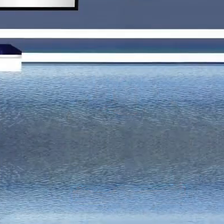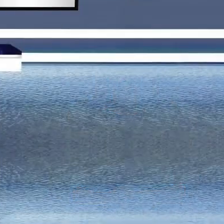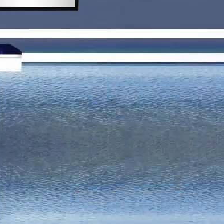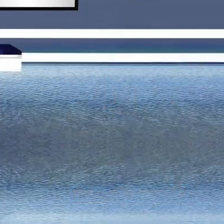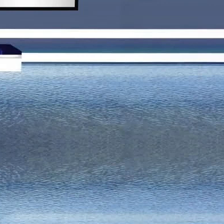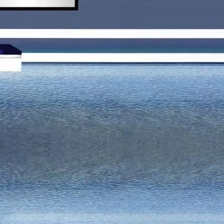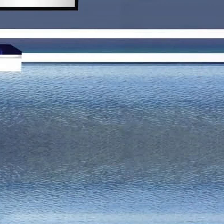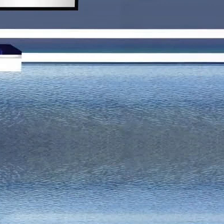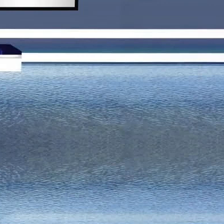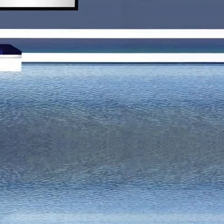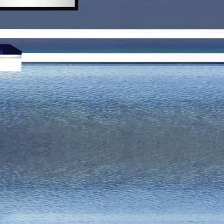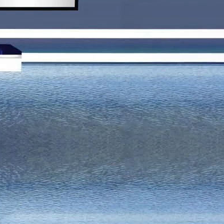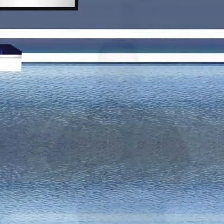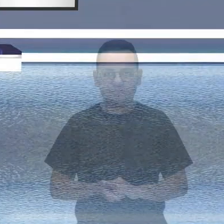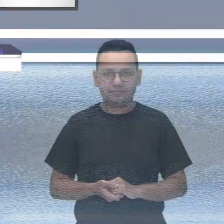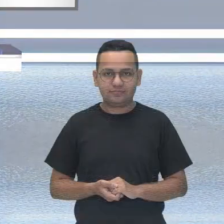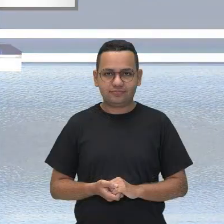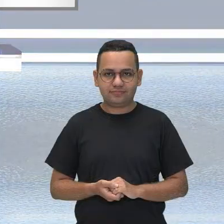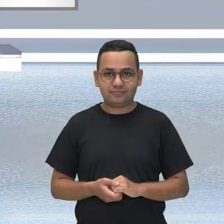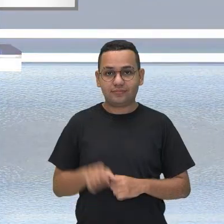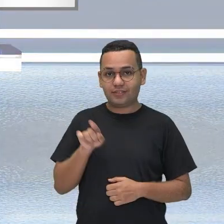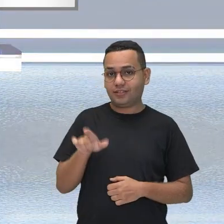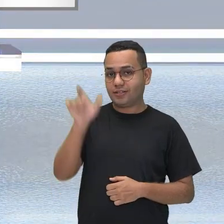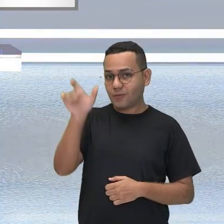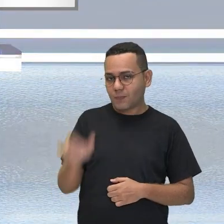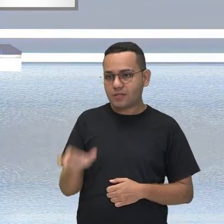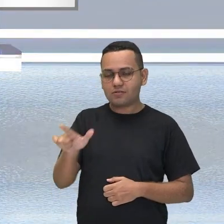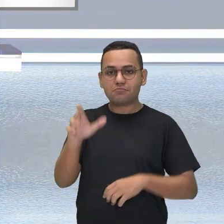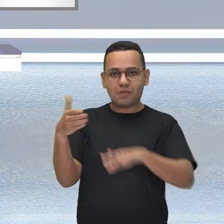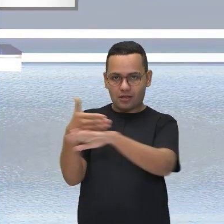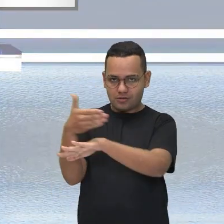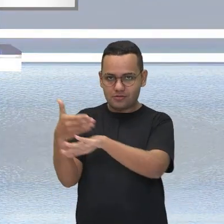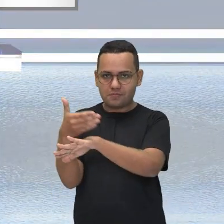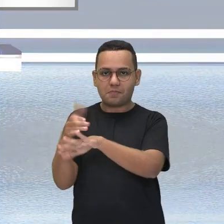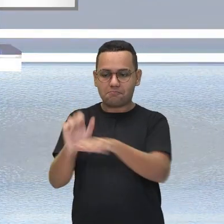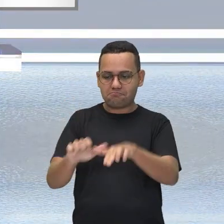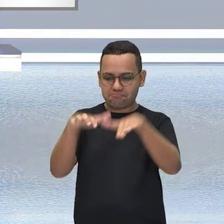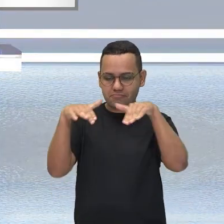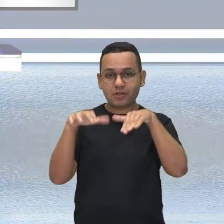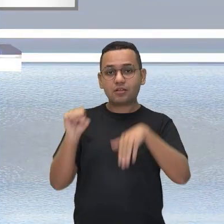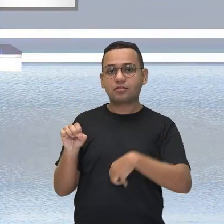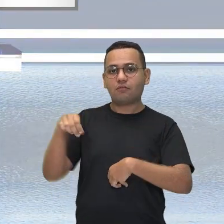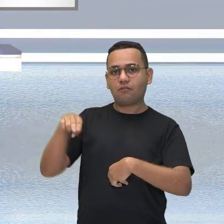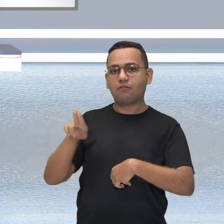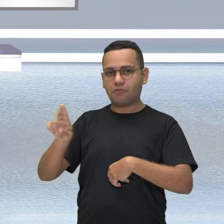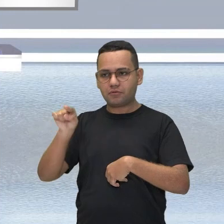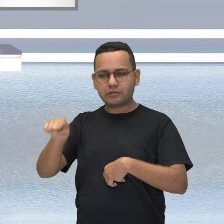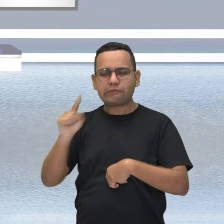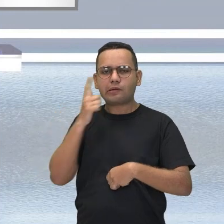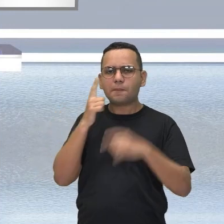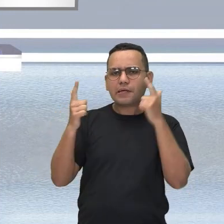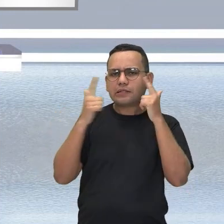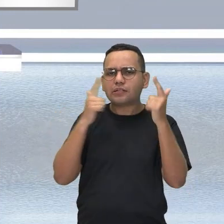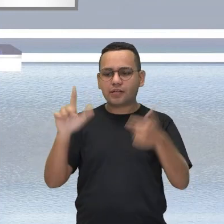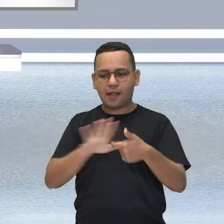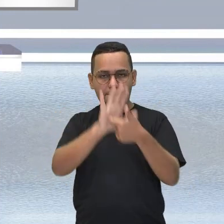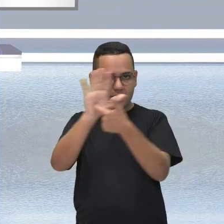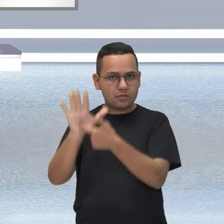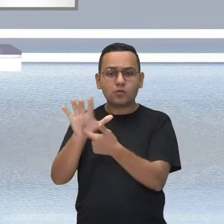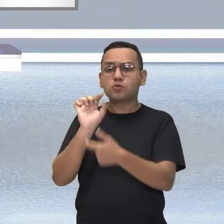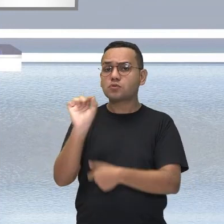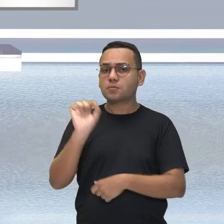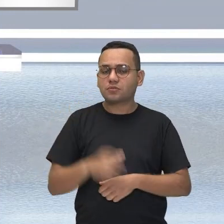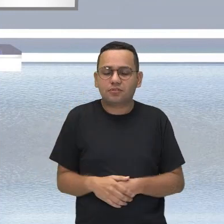causa. A Catarina ela já foi até lá na ONU colocar aí o seu pensamento como a relação desse